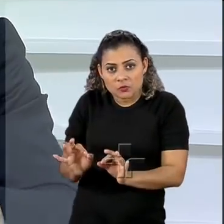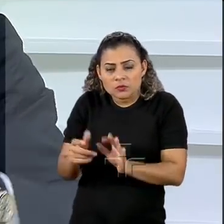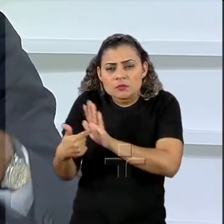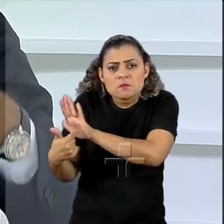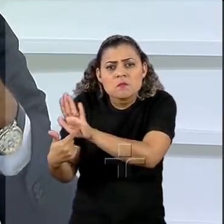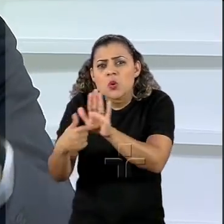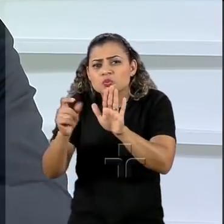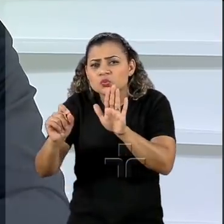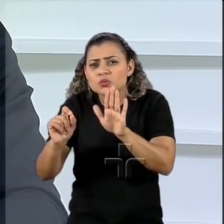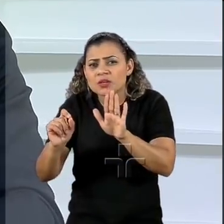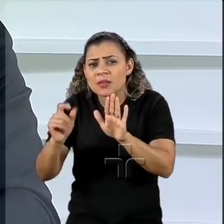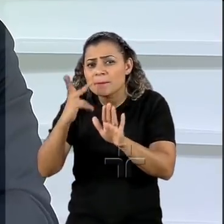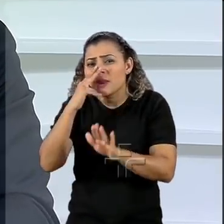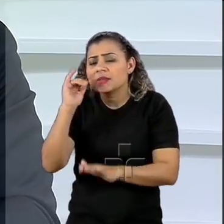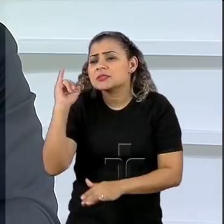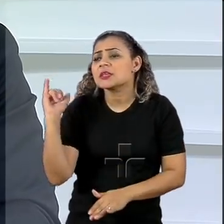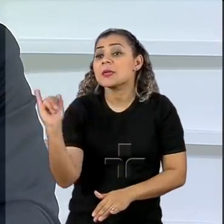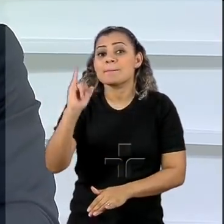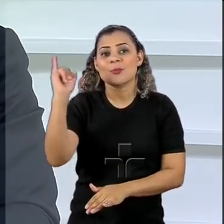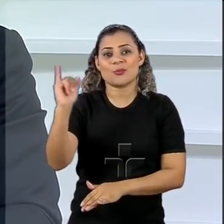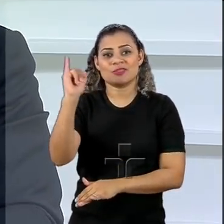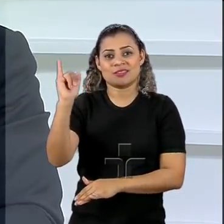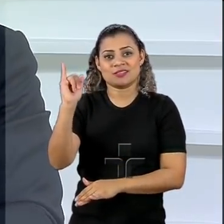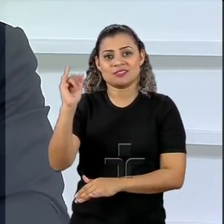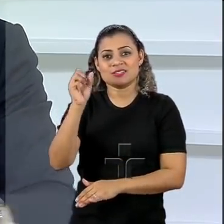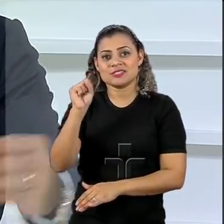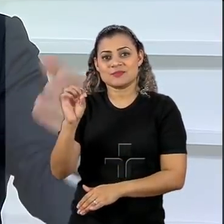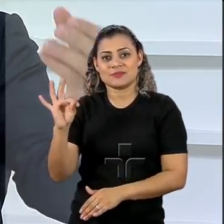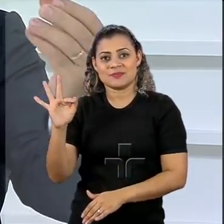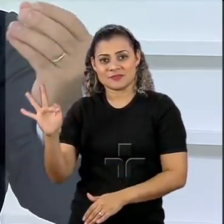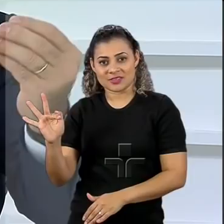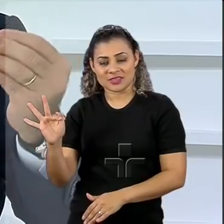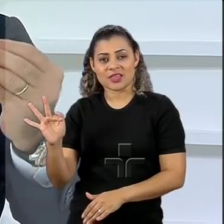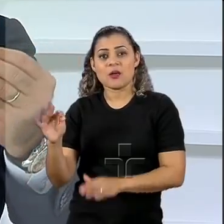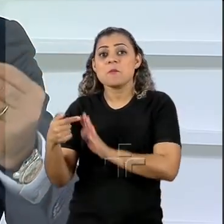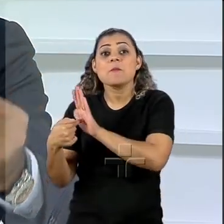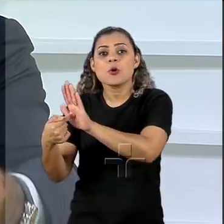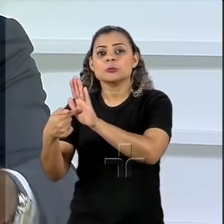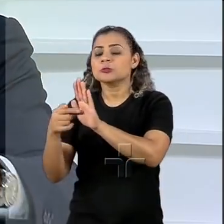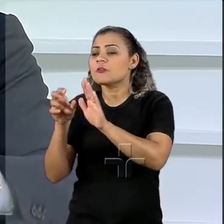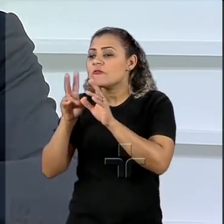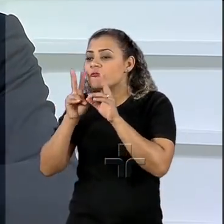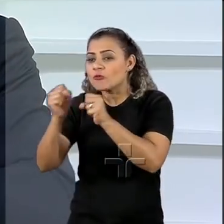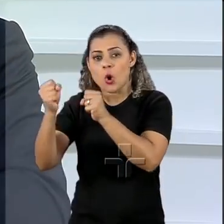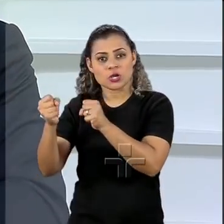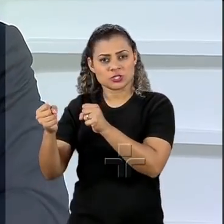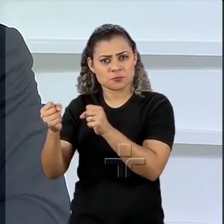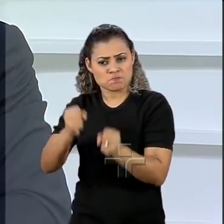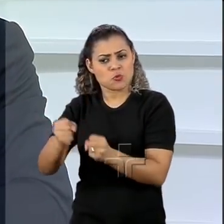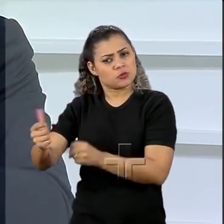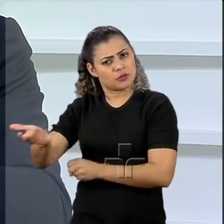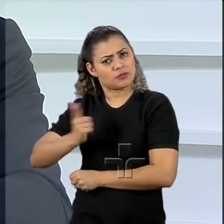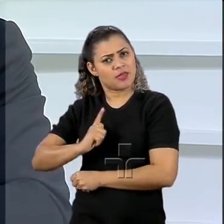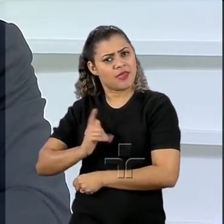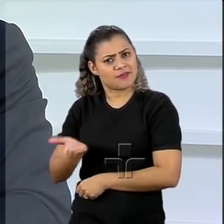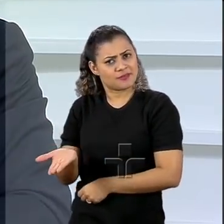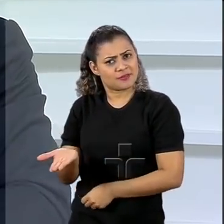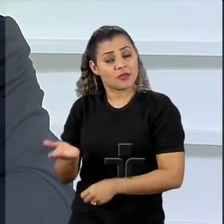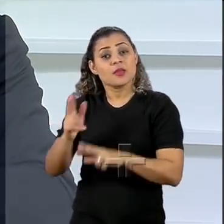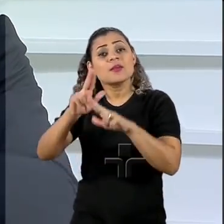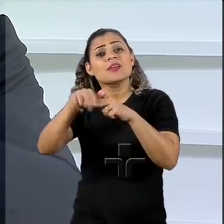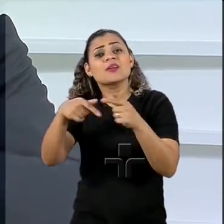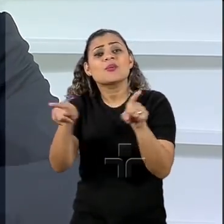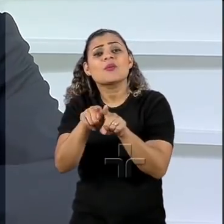um pouco essa importância, essa preeminência do Supremo Tribunal Federal com relação aos destinos do patrimônio